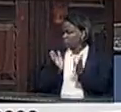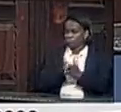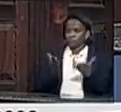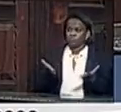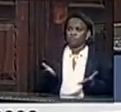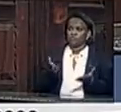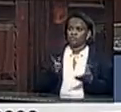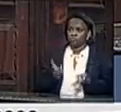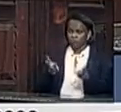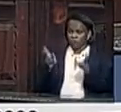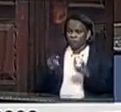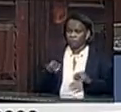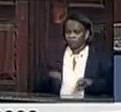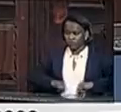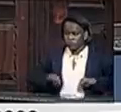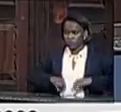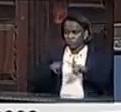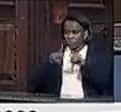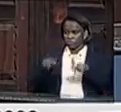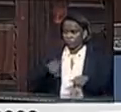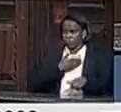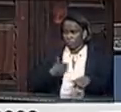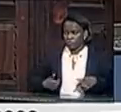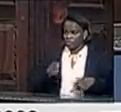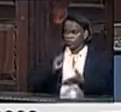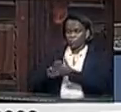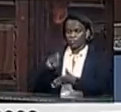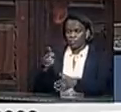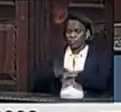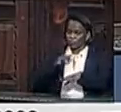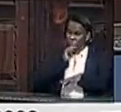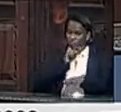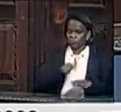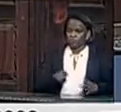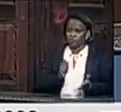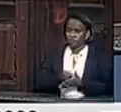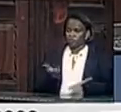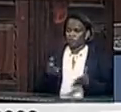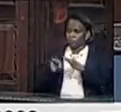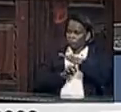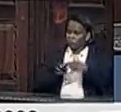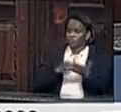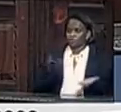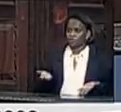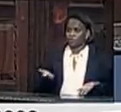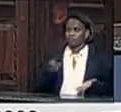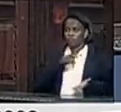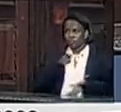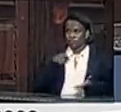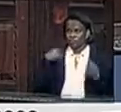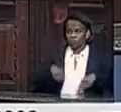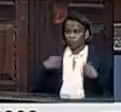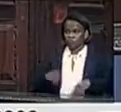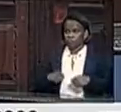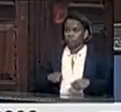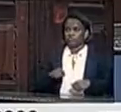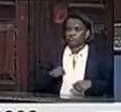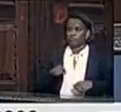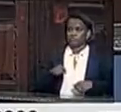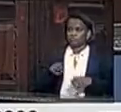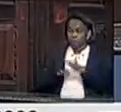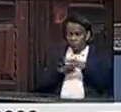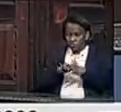portanto, ocasionando, além do prejuízo ao consumidor nesses outros pontos que